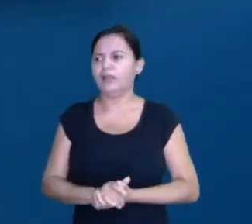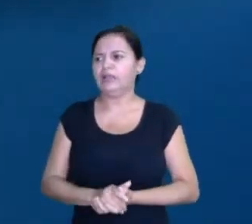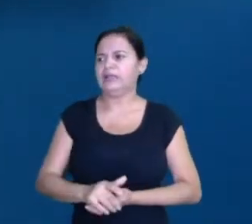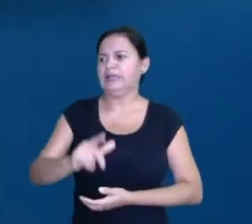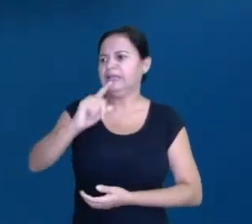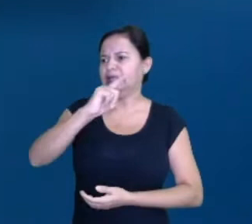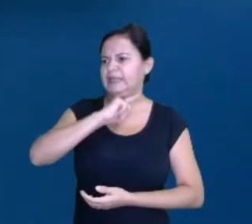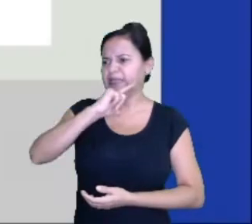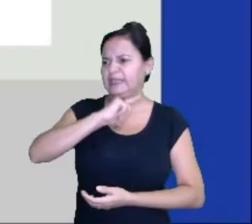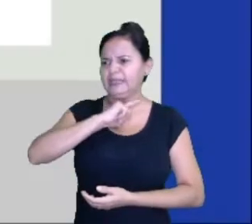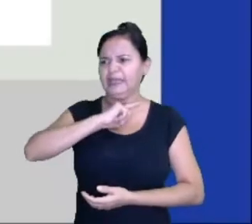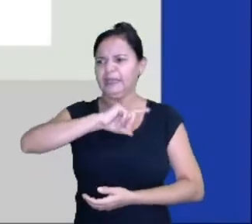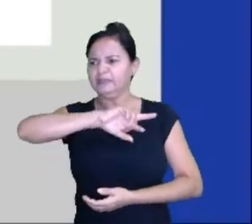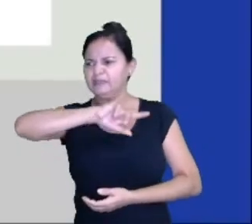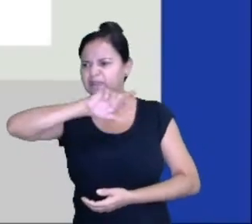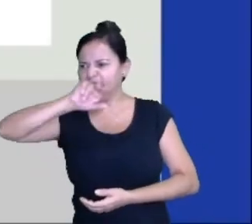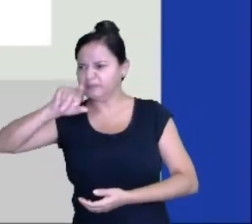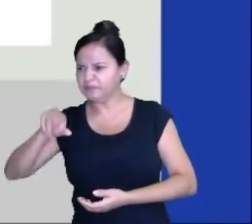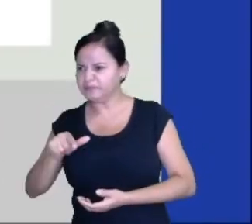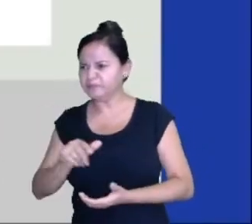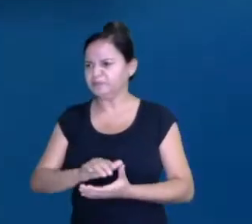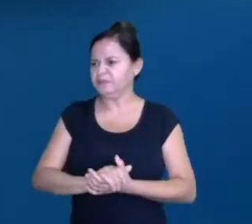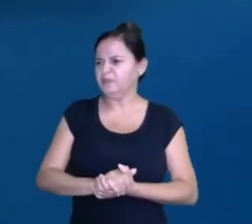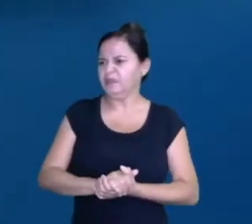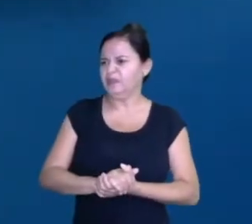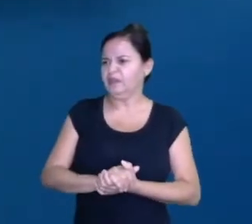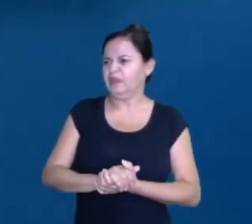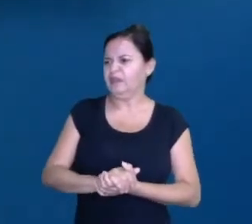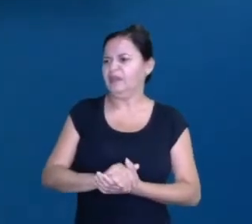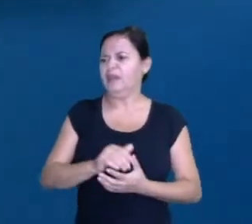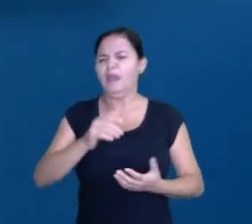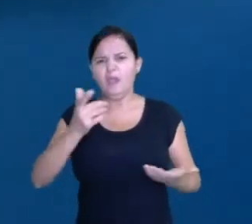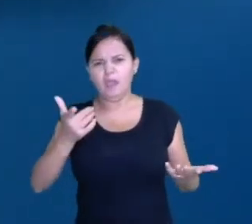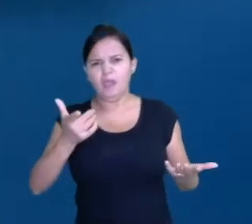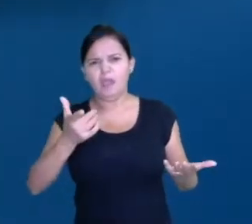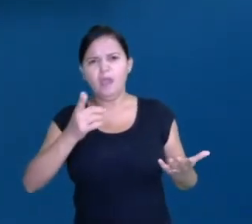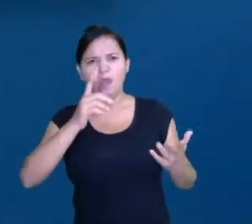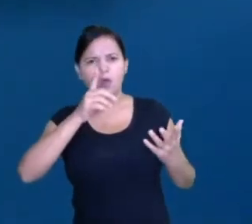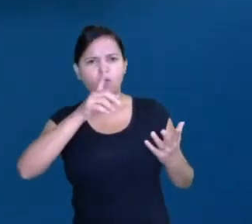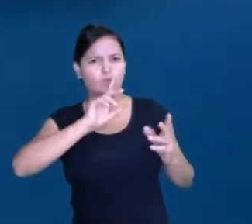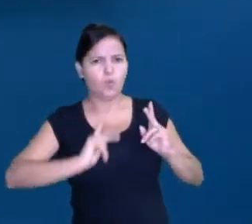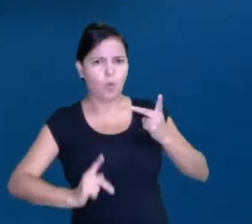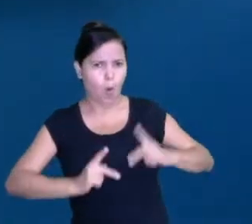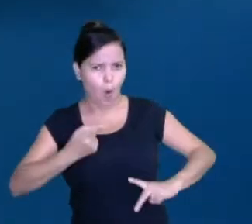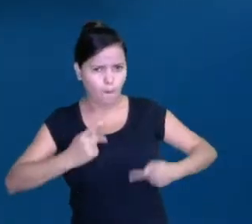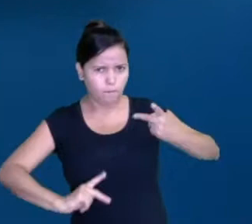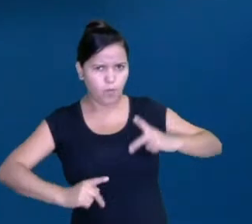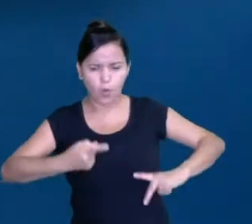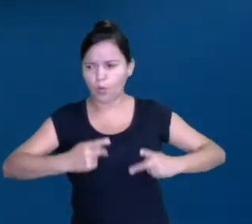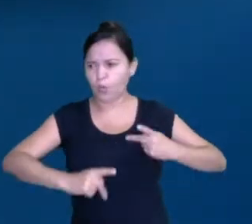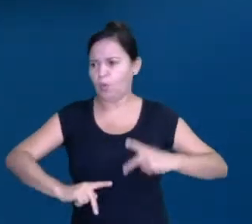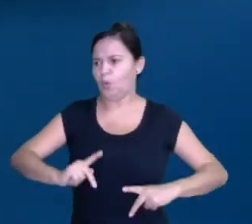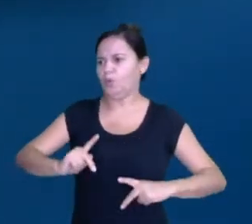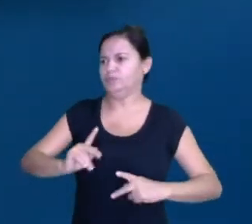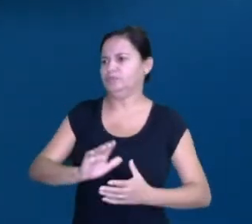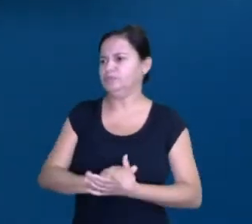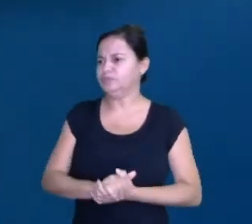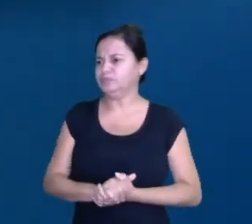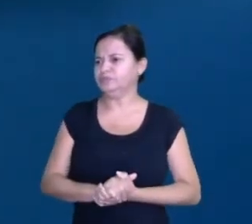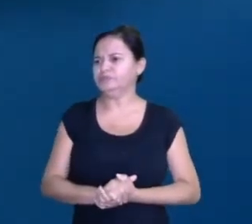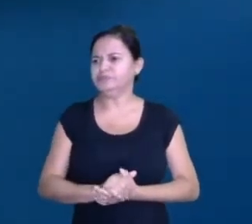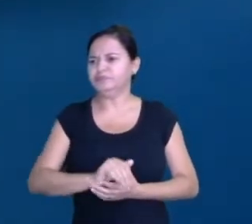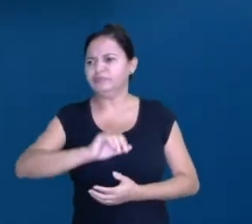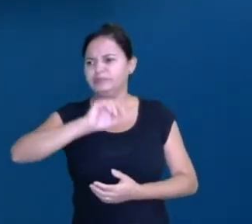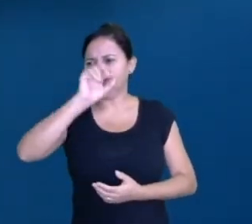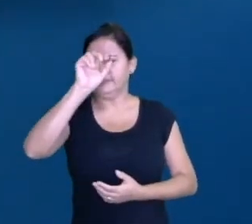chamada adenohipófise, que é a parte anterior, e aí a gente vai ter uma parte posterior, que é chamada de neurohipófise. E